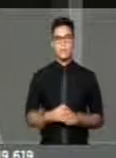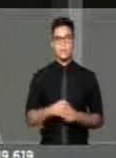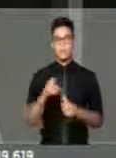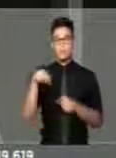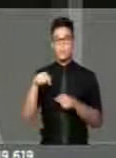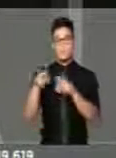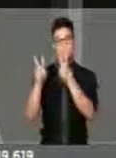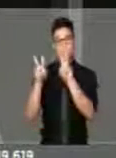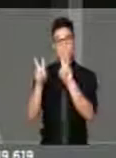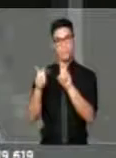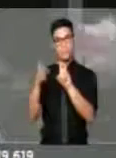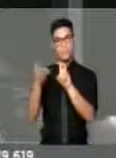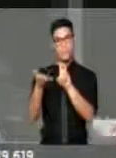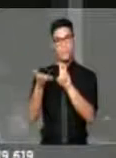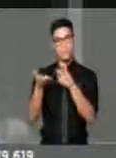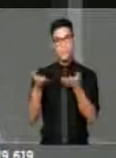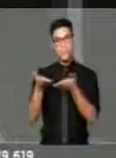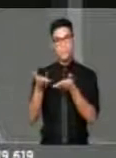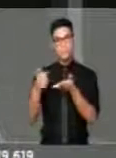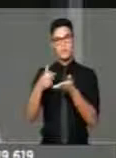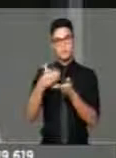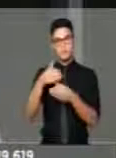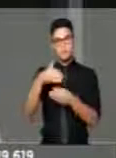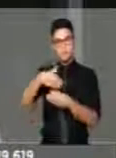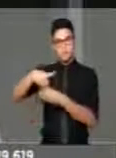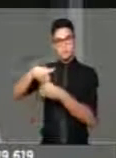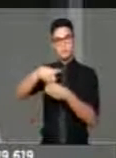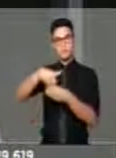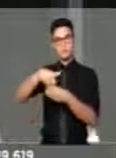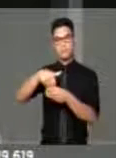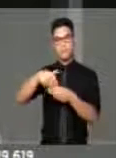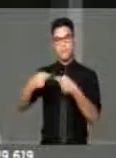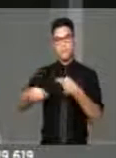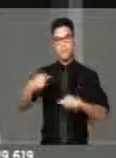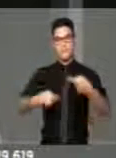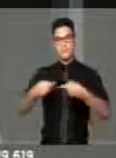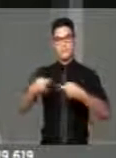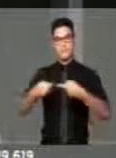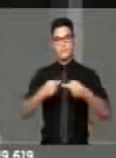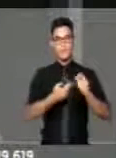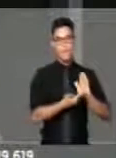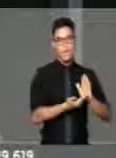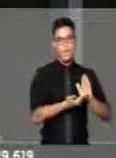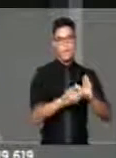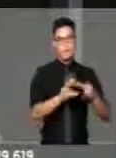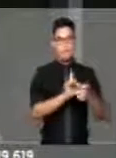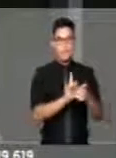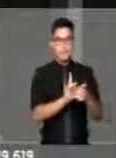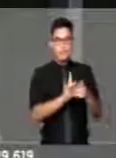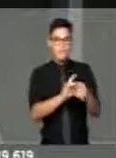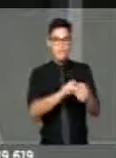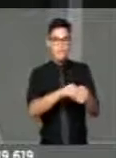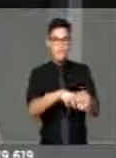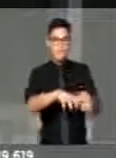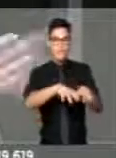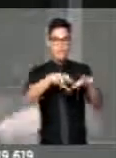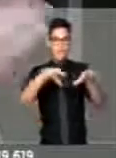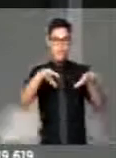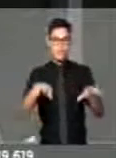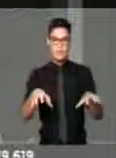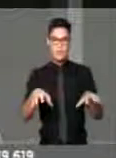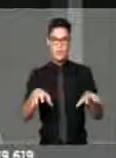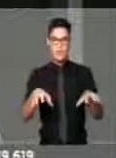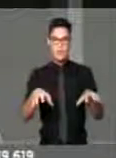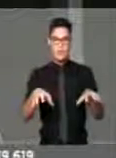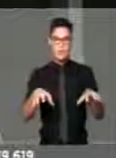matéria que ora se debate da desvinculação das receitas da União, o